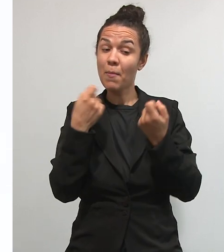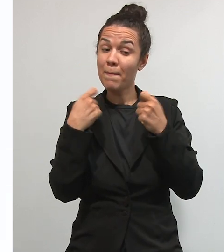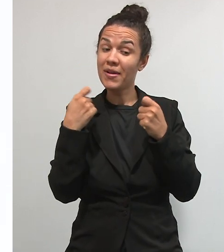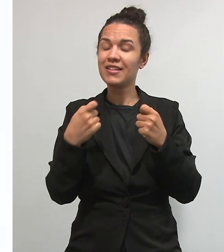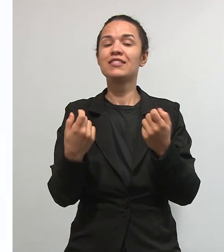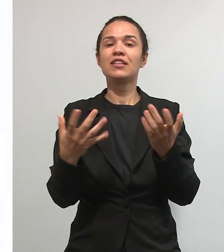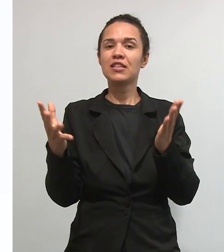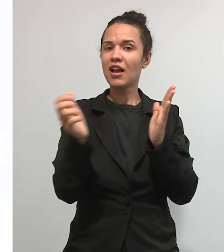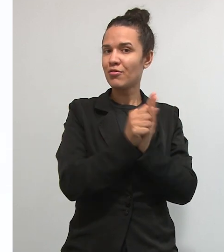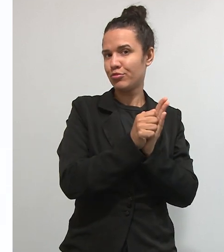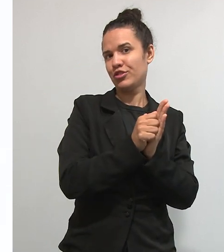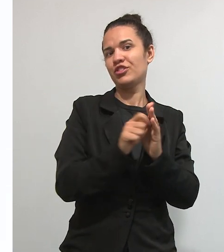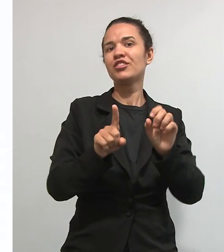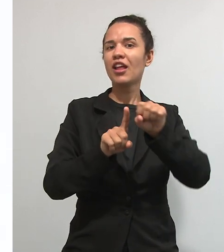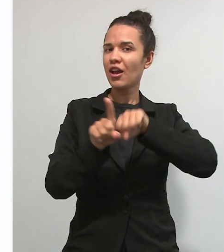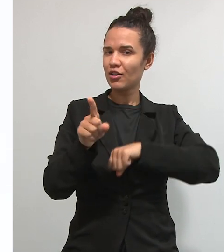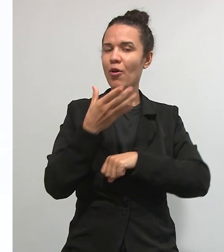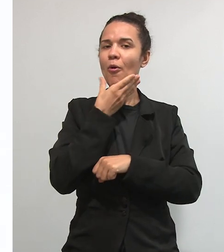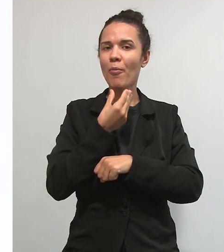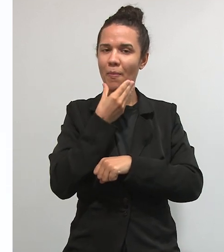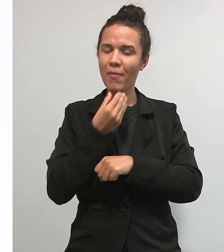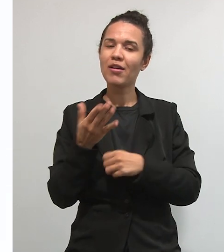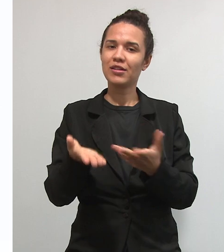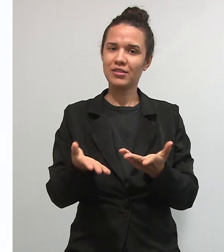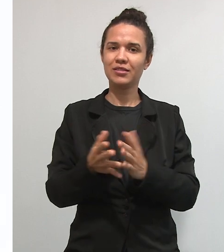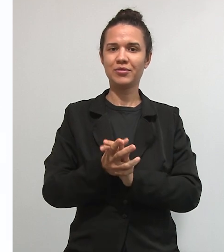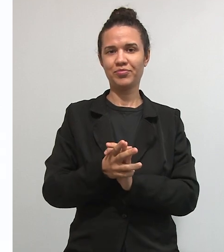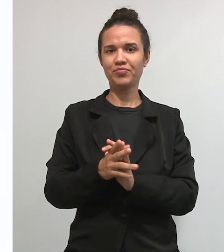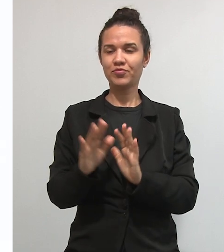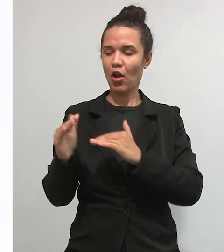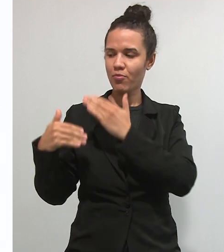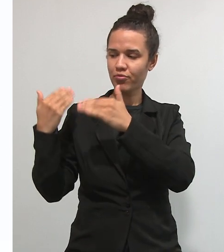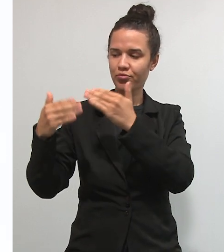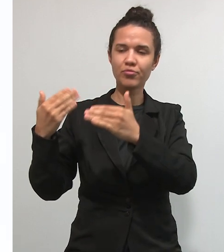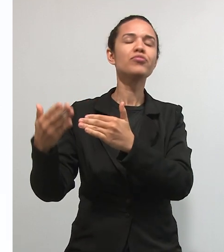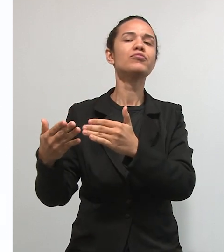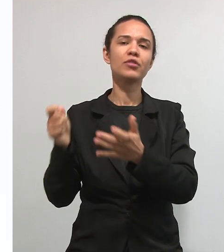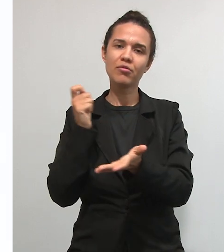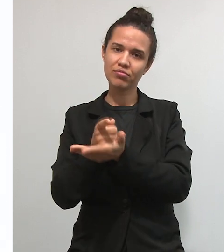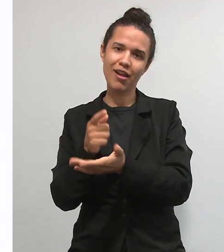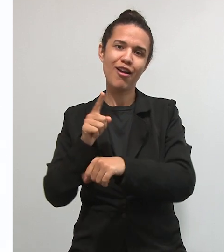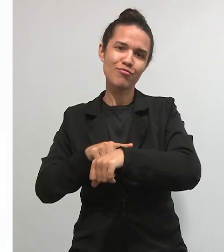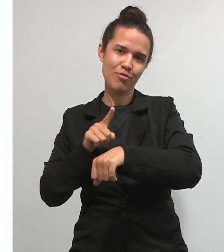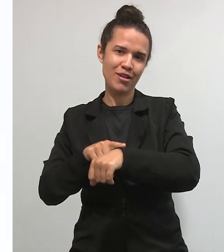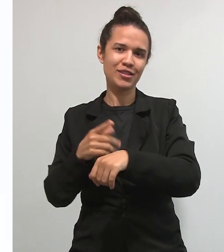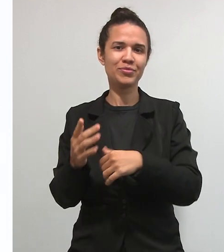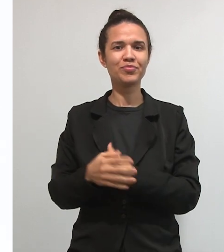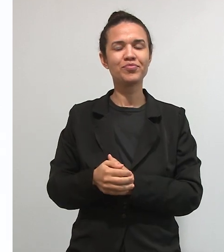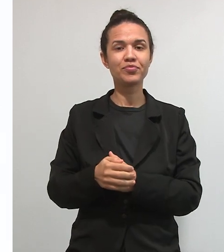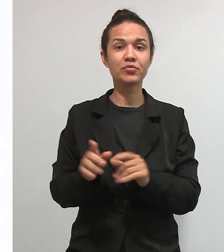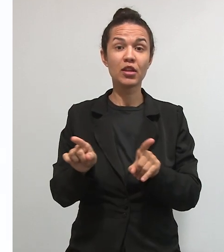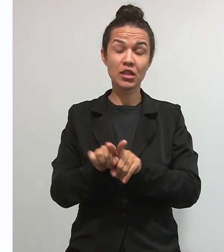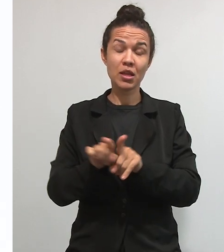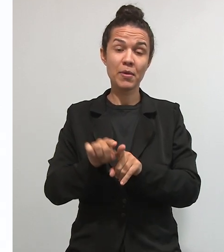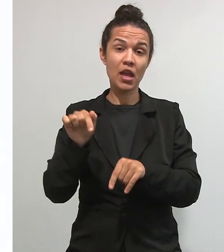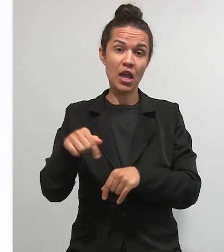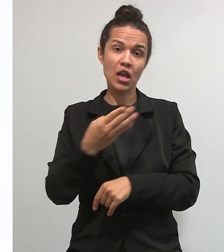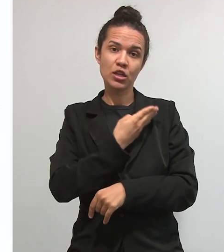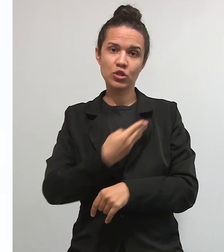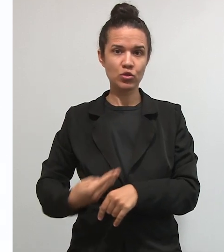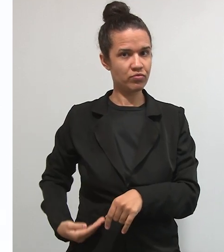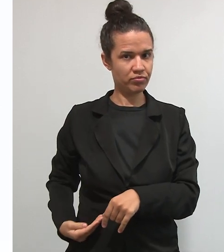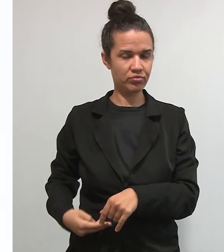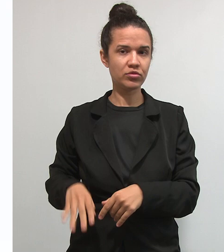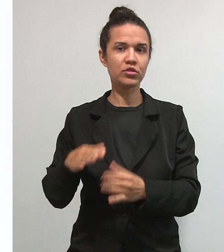ele mensalmente, de acordo com o ocorrendo o fato gerador. E aqui, para o setor público, o princípio de competência, ele é o